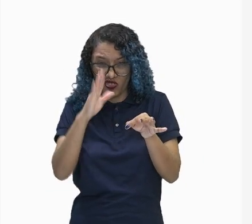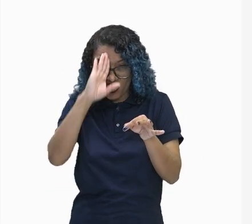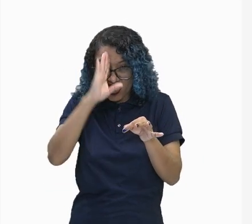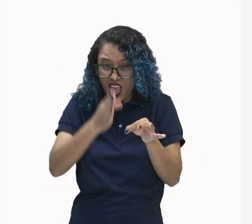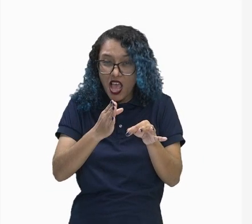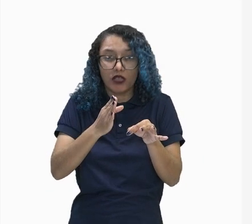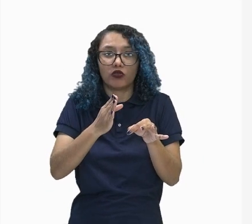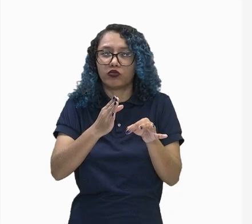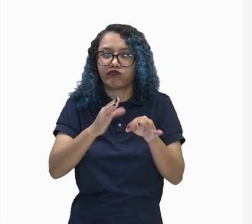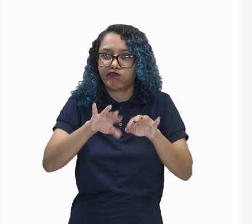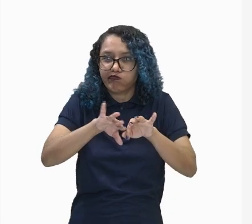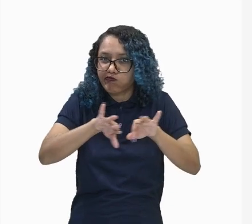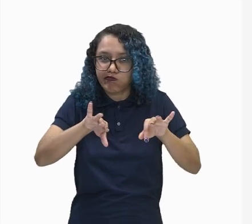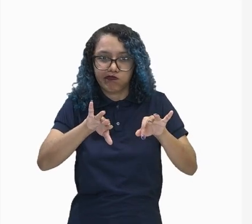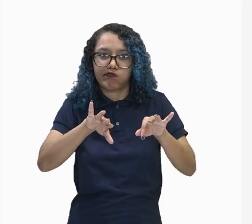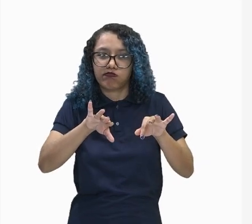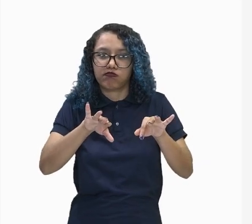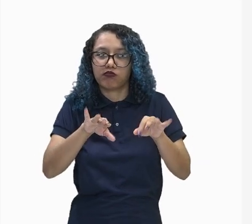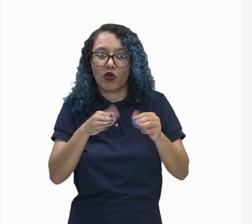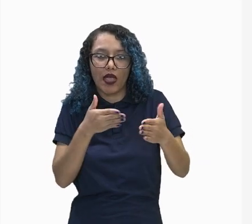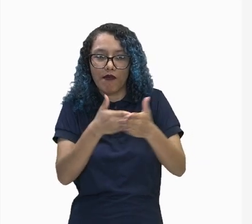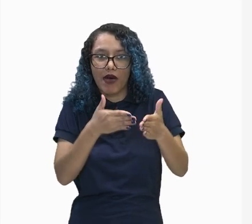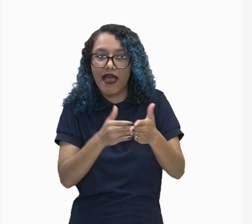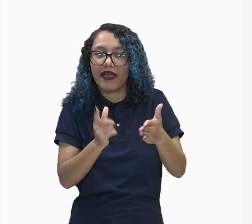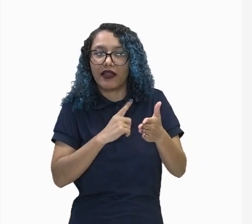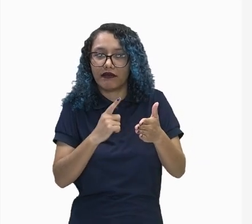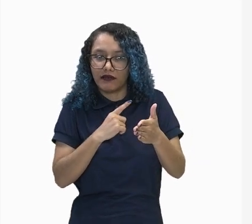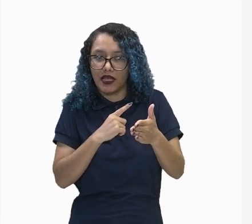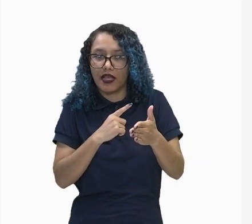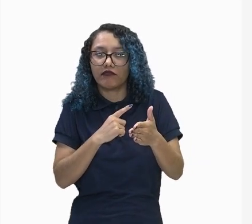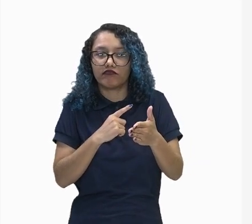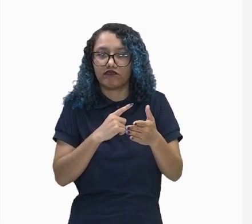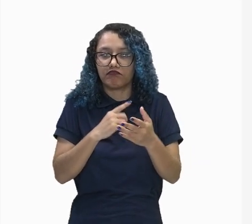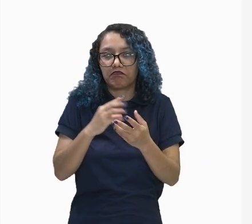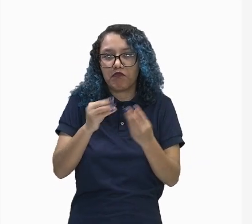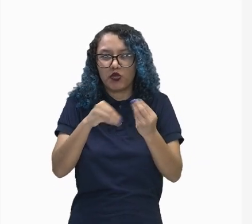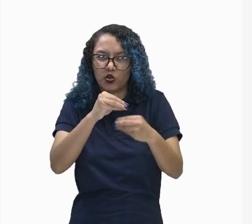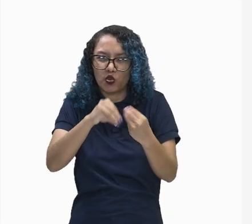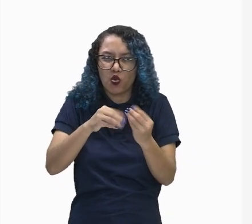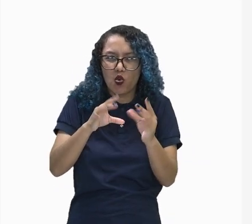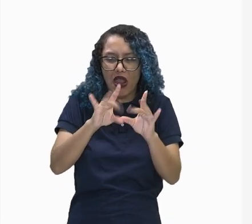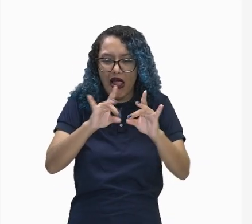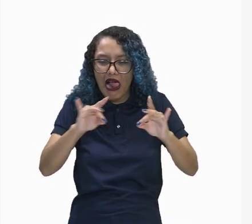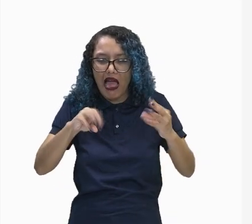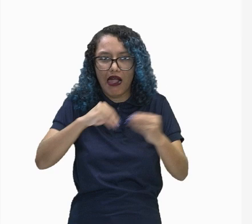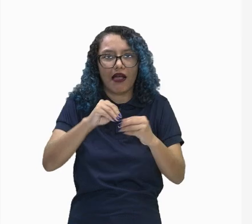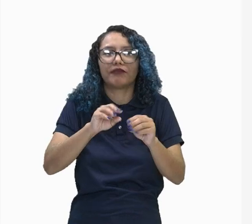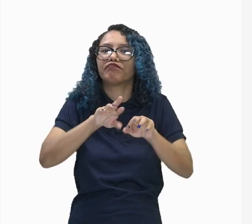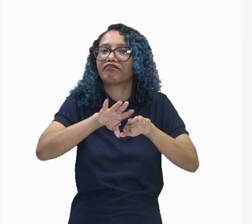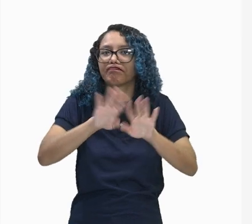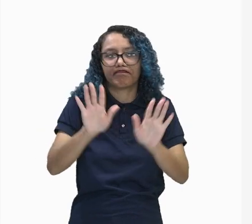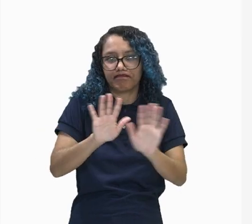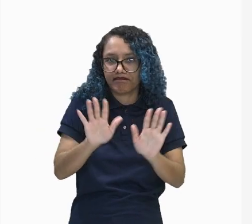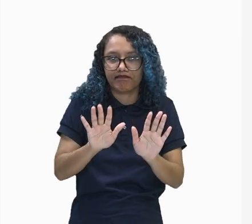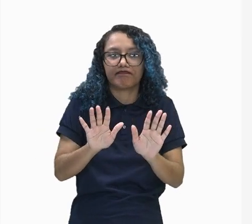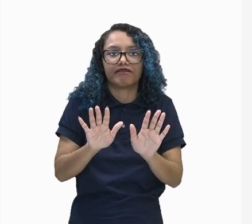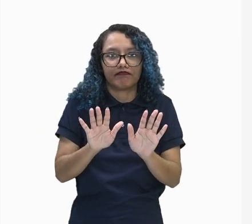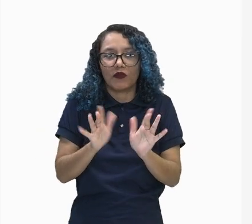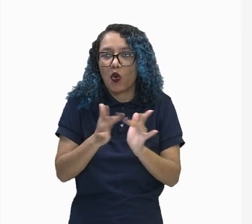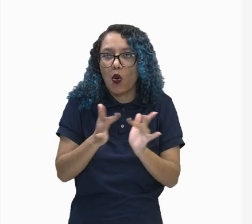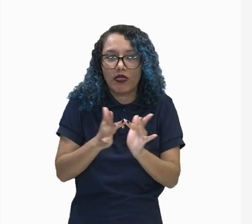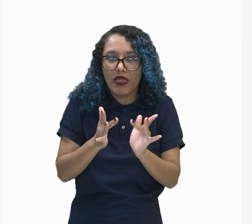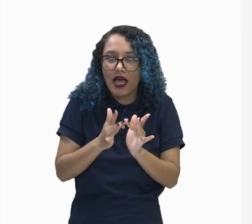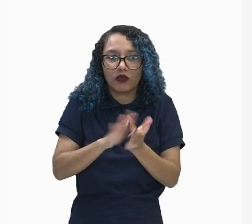barrando consequentemente a troca de fluidos corporais entre os parceiros. Então, até antes do preservativo, a gente estava